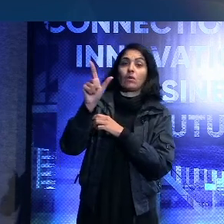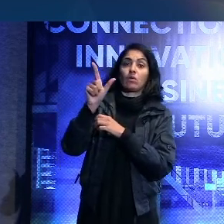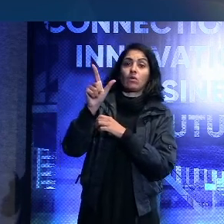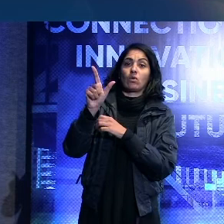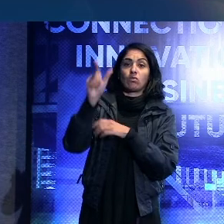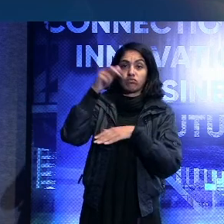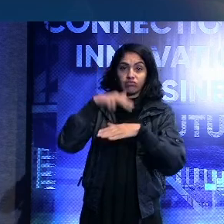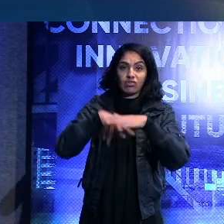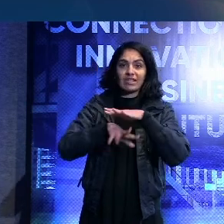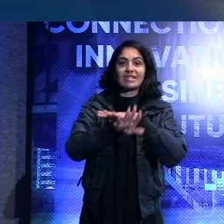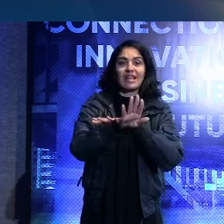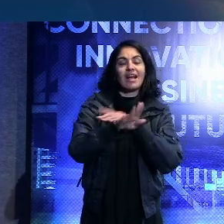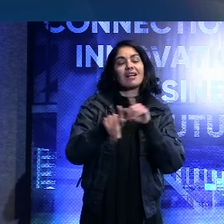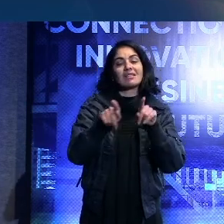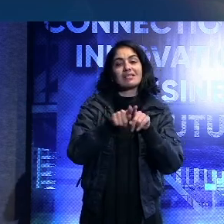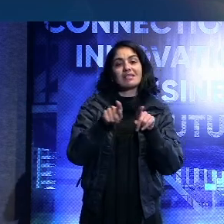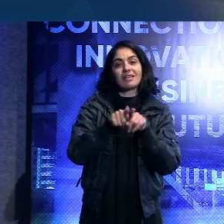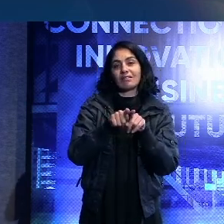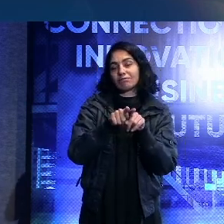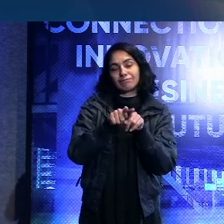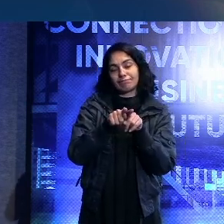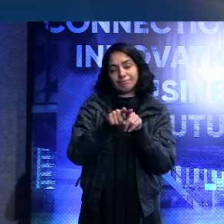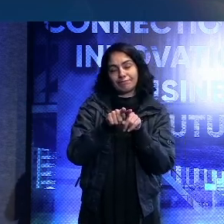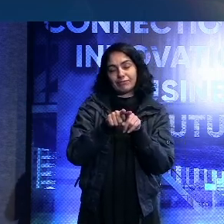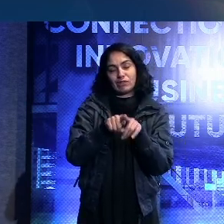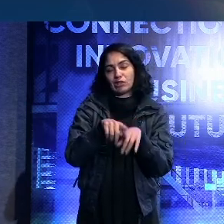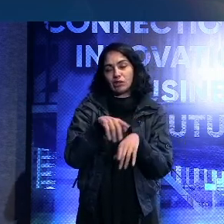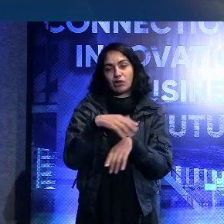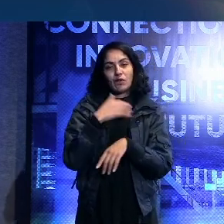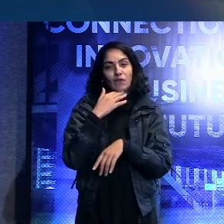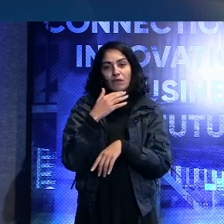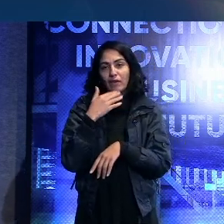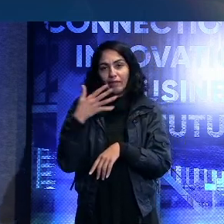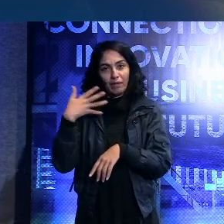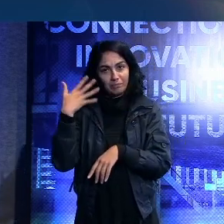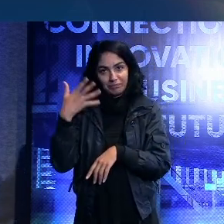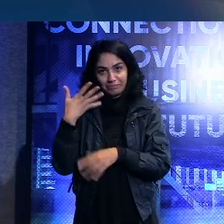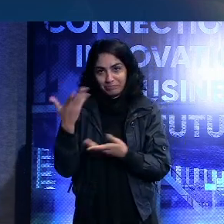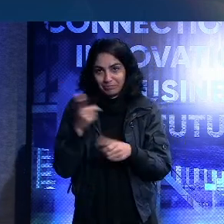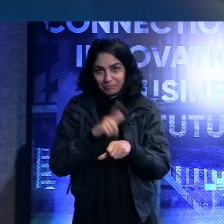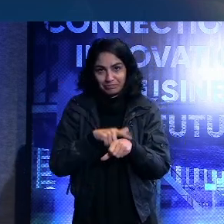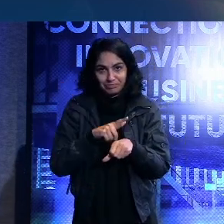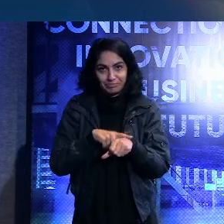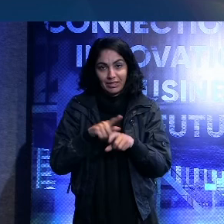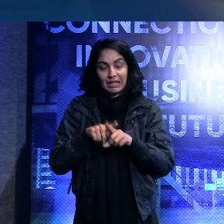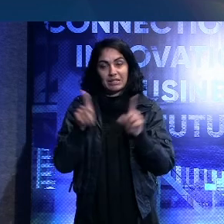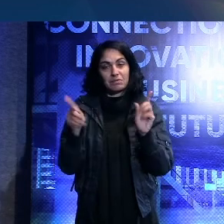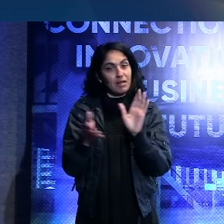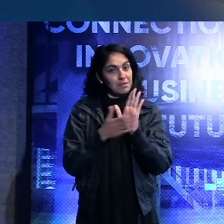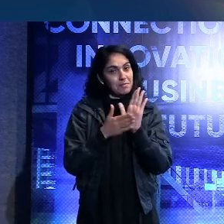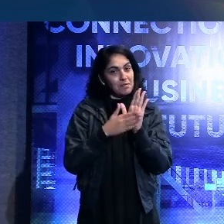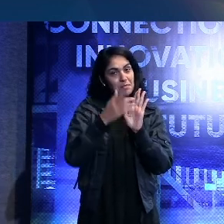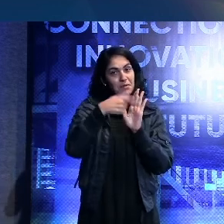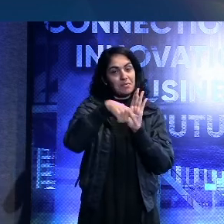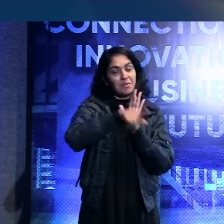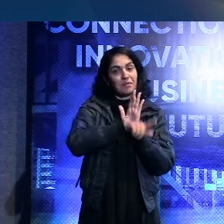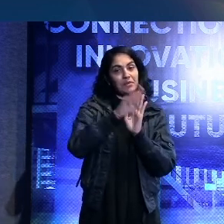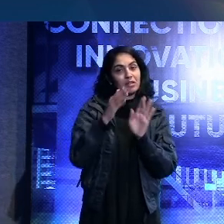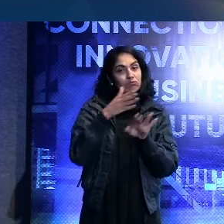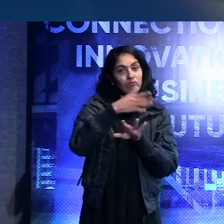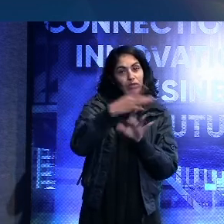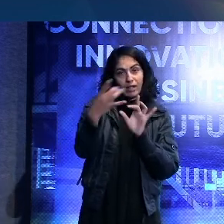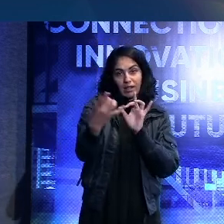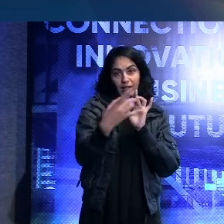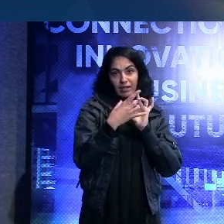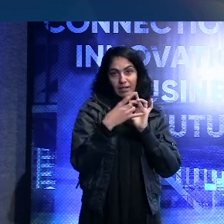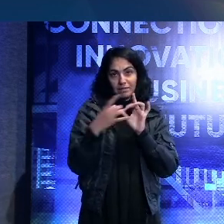que te salva, que não vai dar tempo da gente falar hoje na palestra aqui, mas esse já é de propósito para vocês depois darem um feedback positivo e